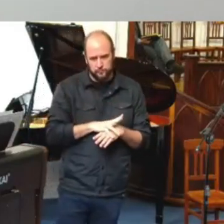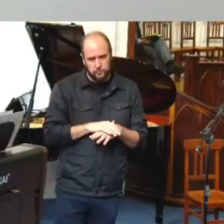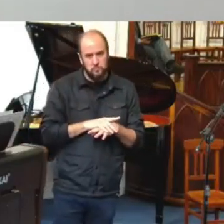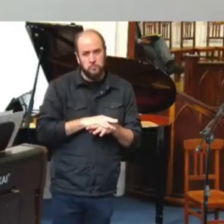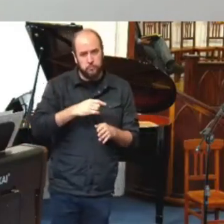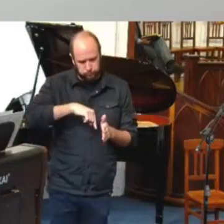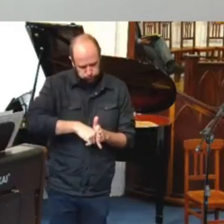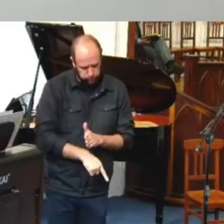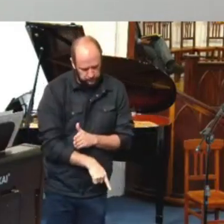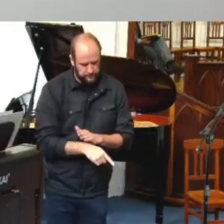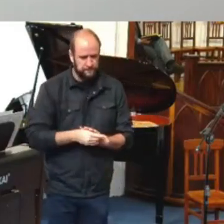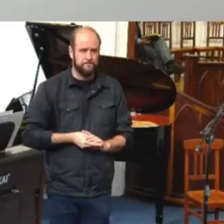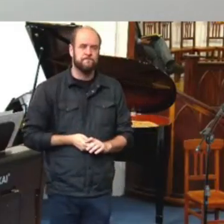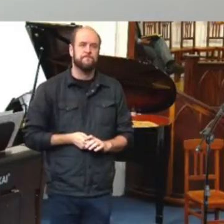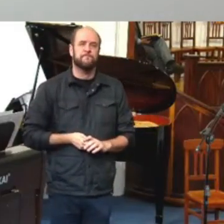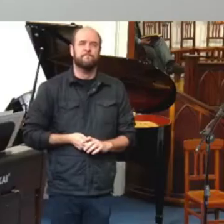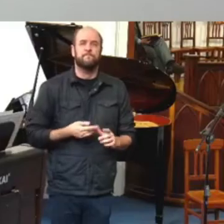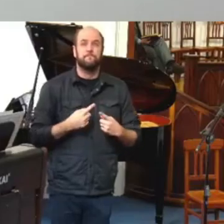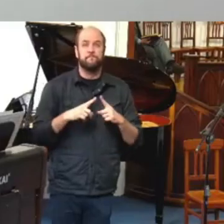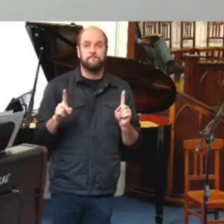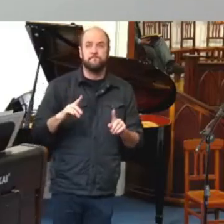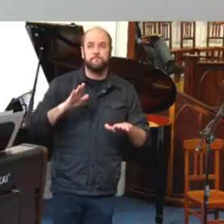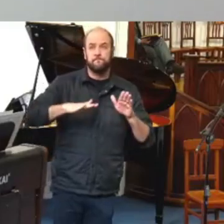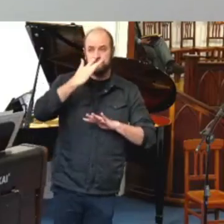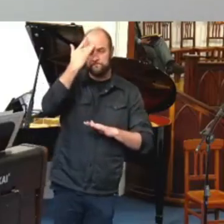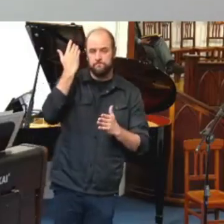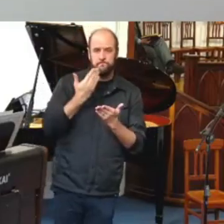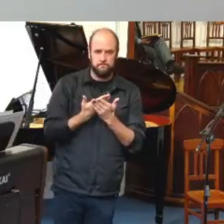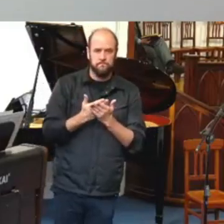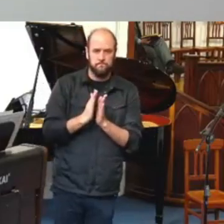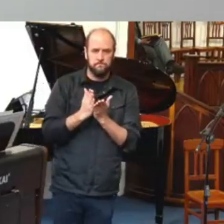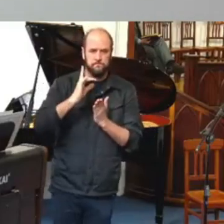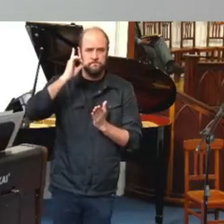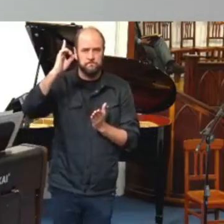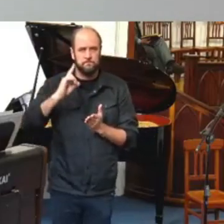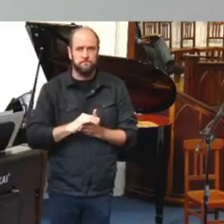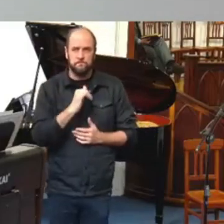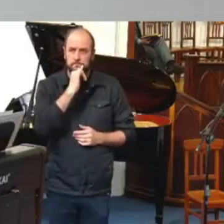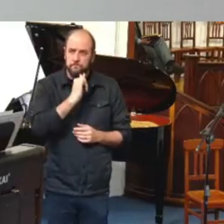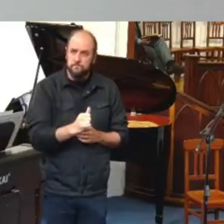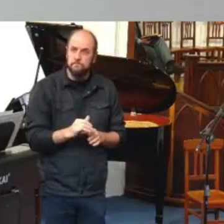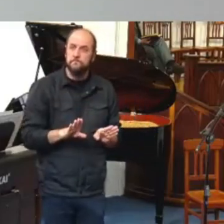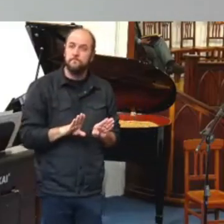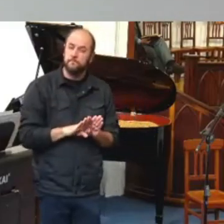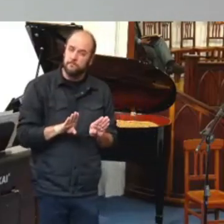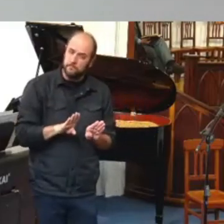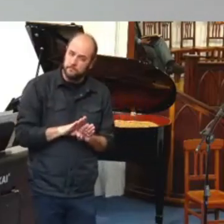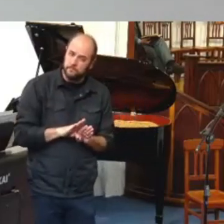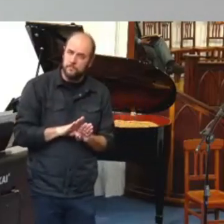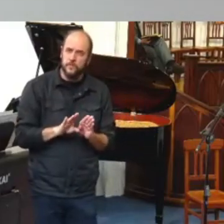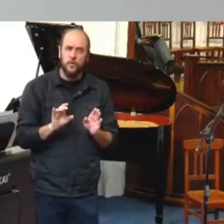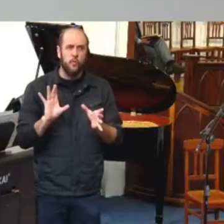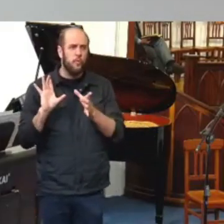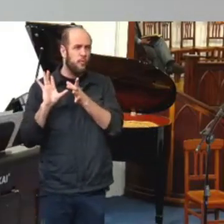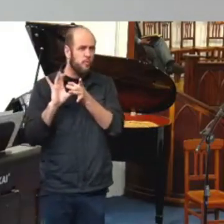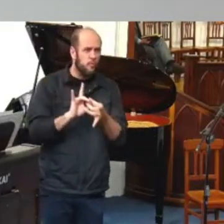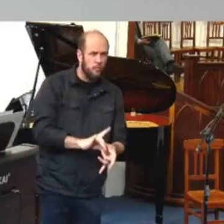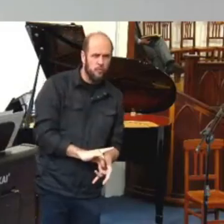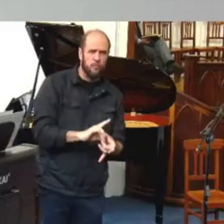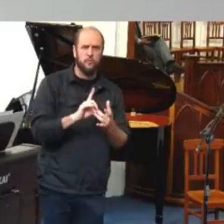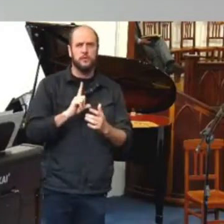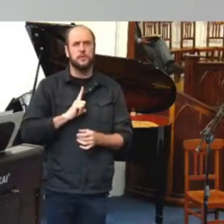severa. Mas alguns estudiosos entendem também que isso faz parte de um